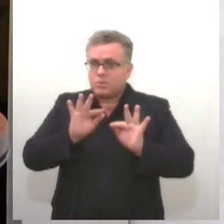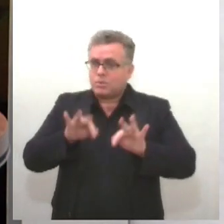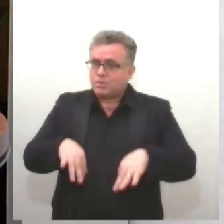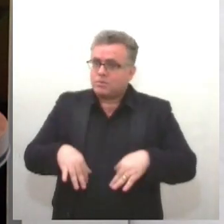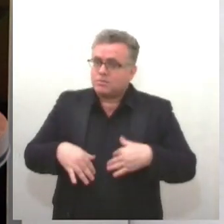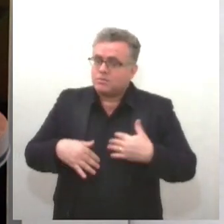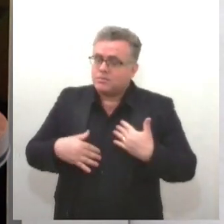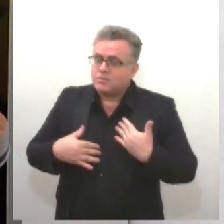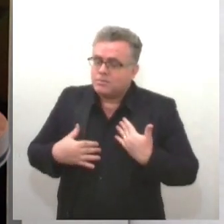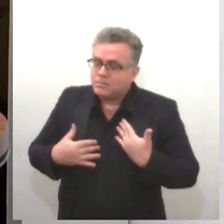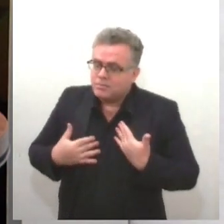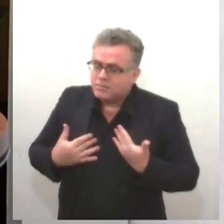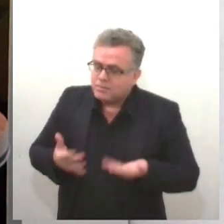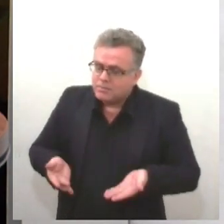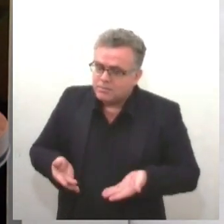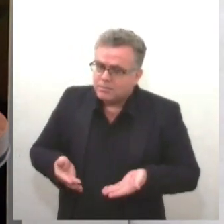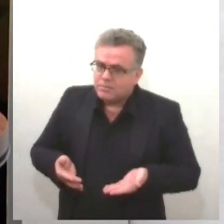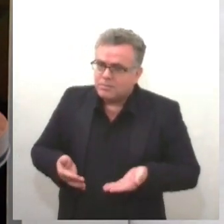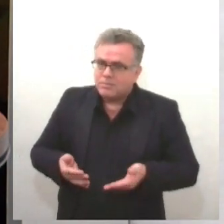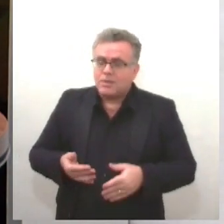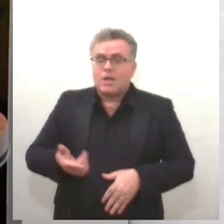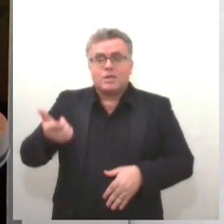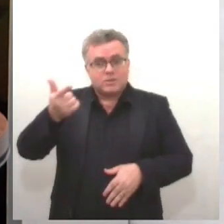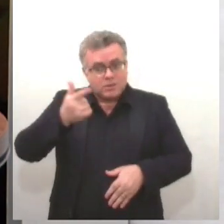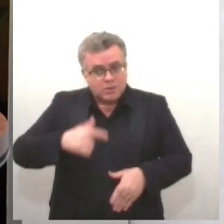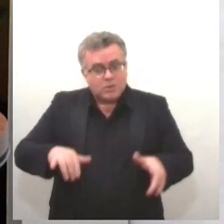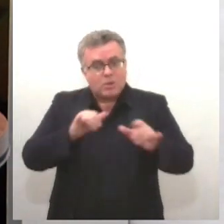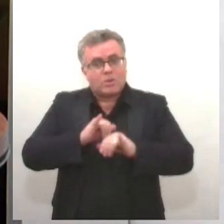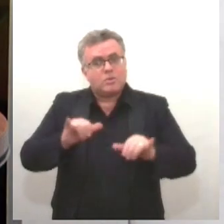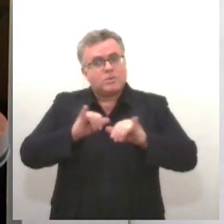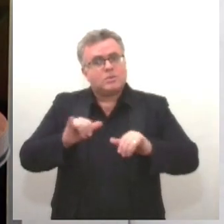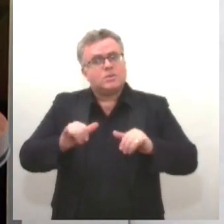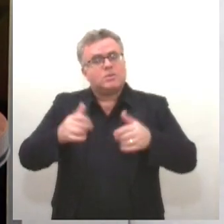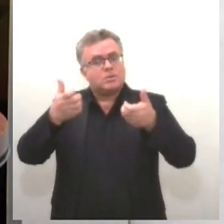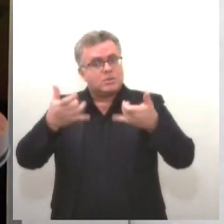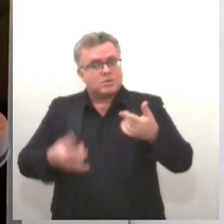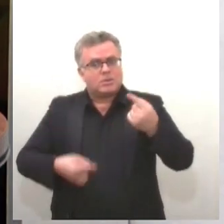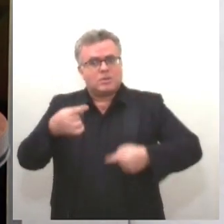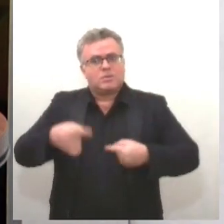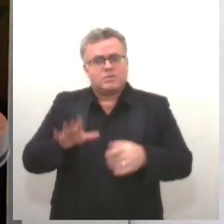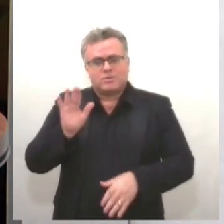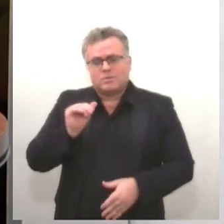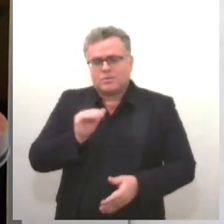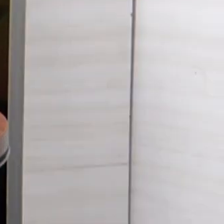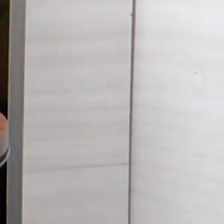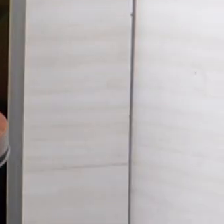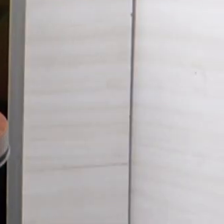vocês no próximo bate-papo legislativo. Até lá!